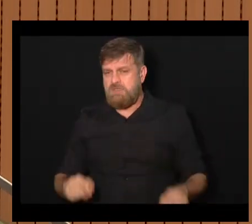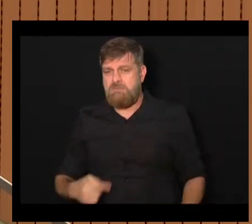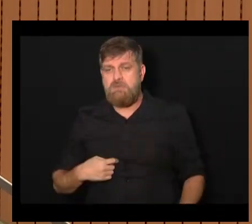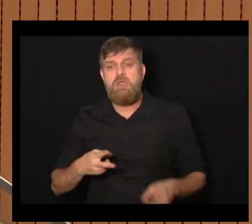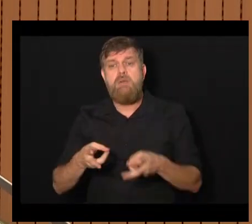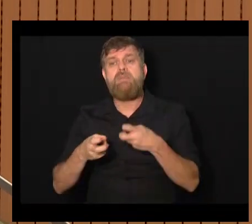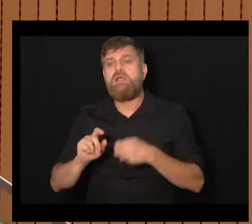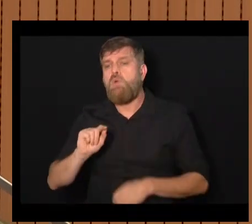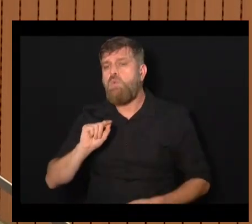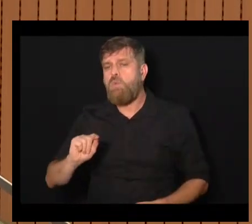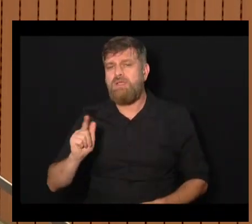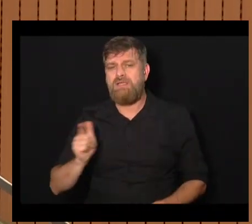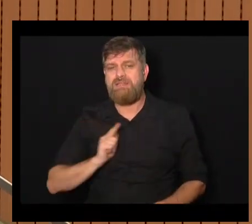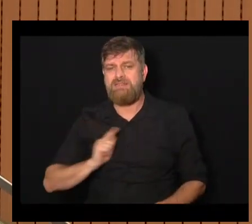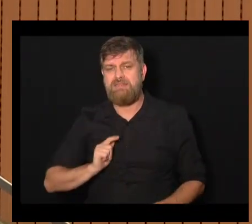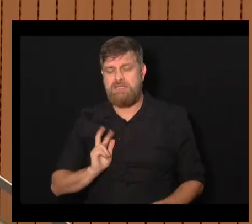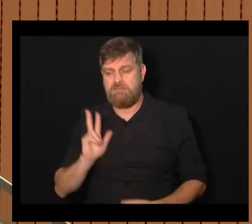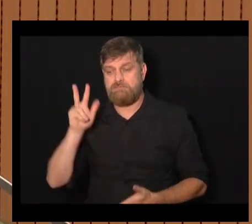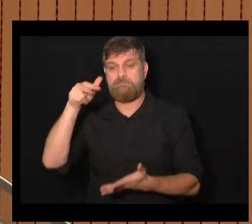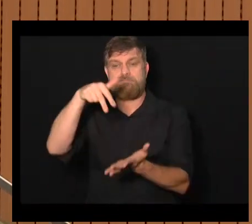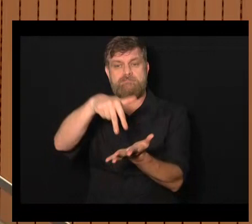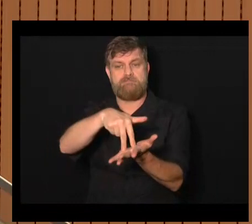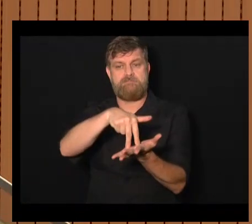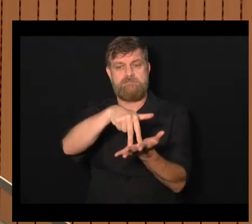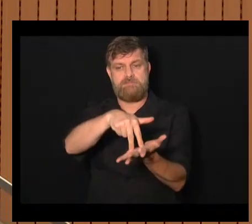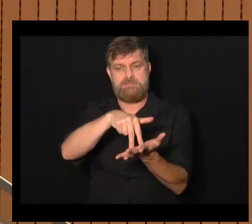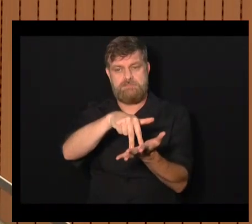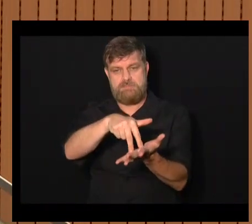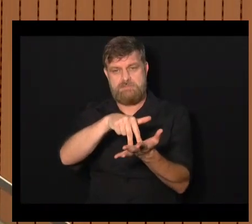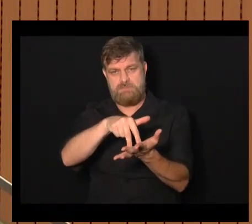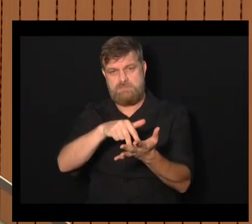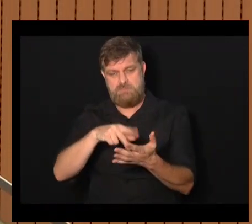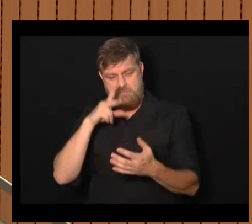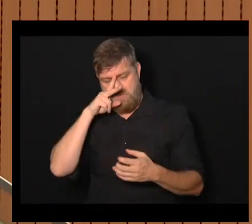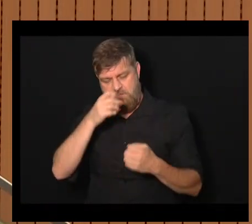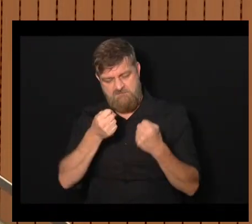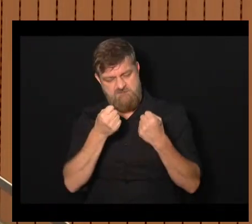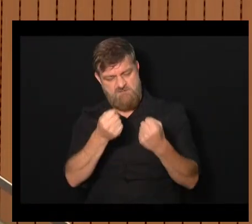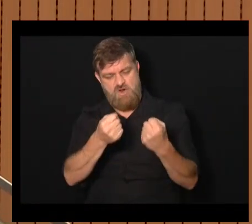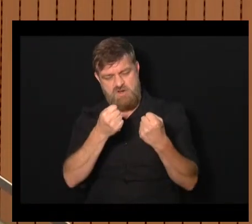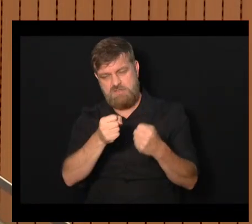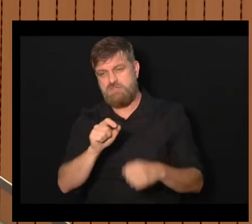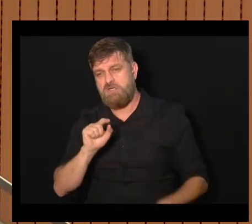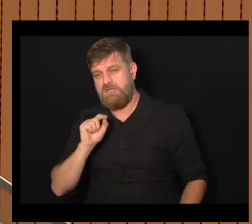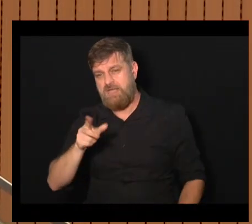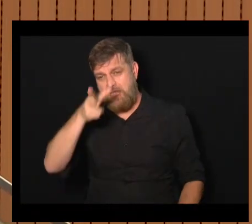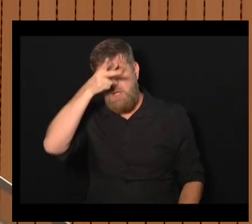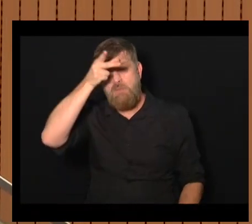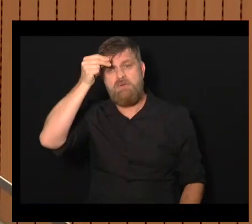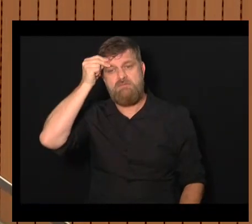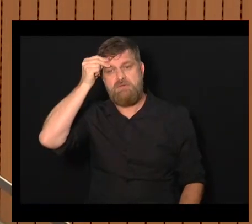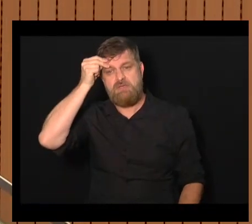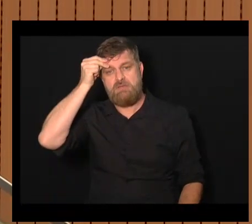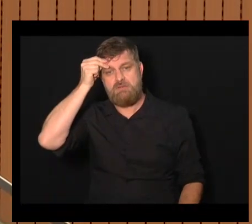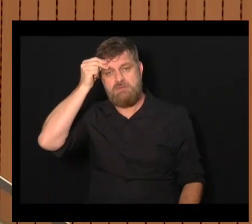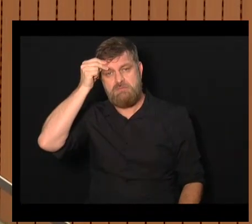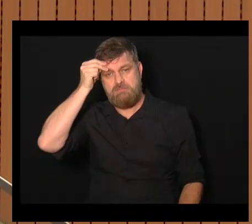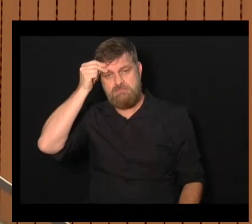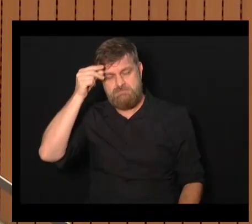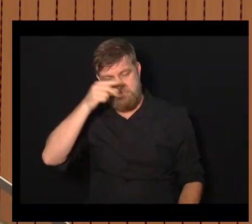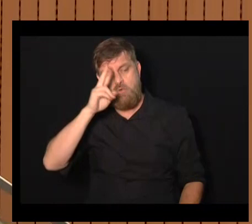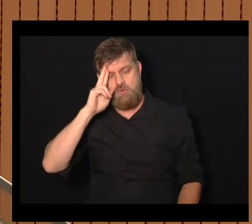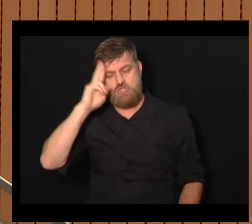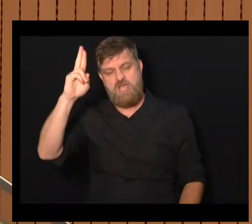que existe um protagonismo muito forte do executivo, do chefe do